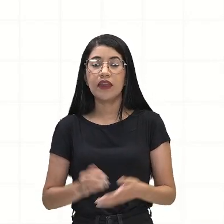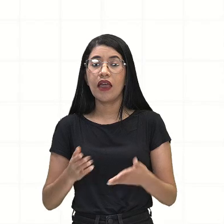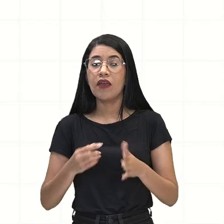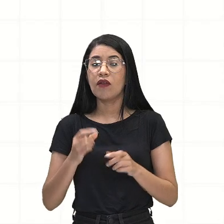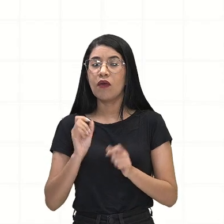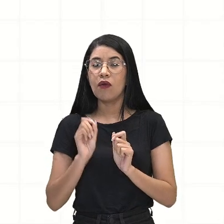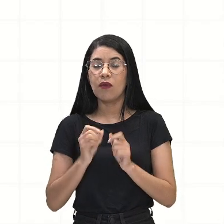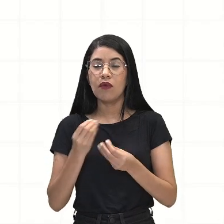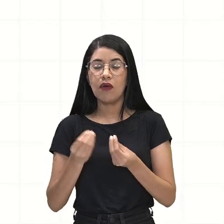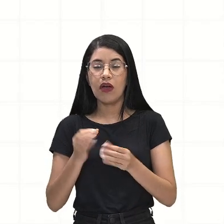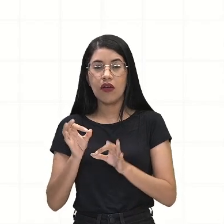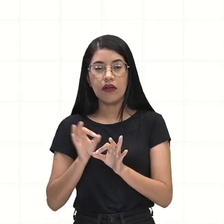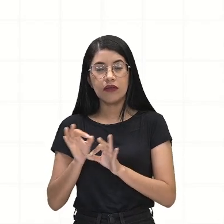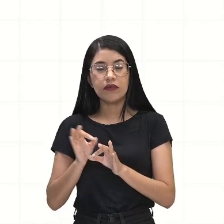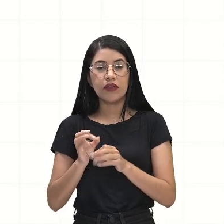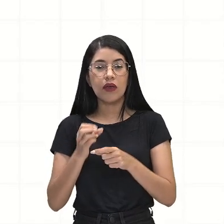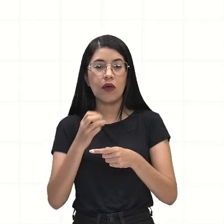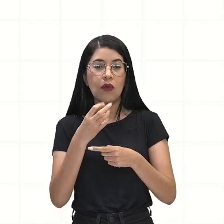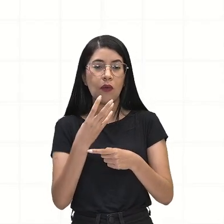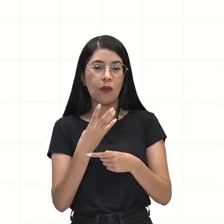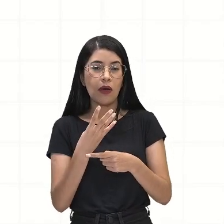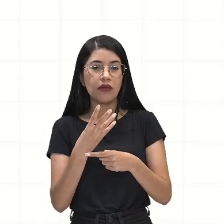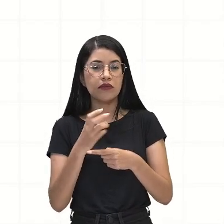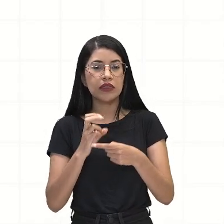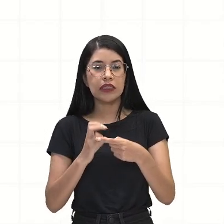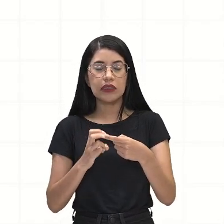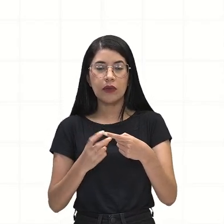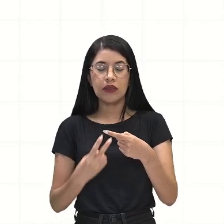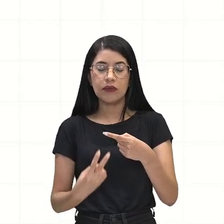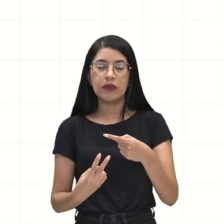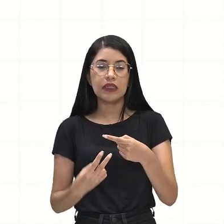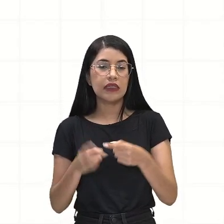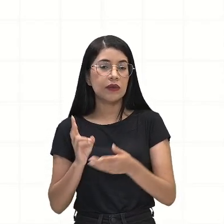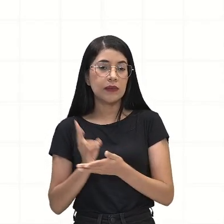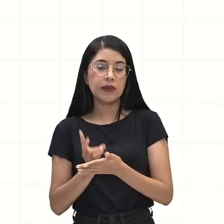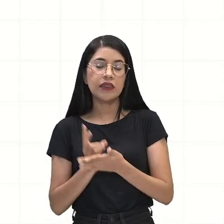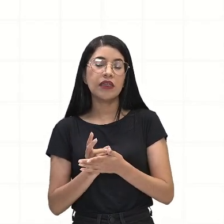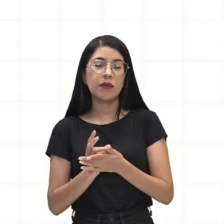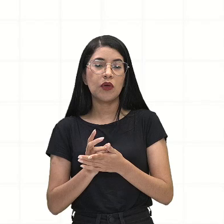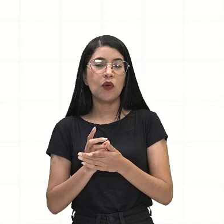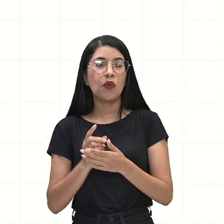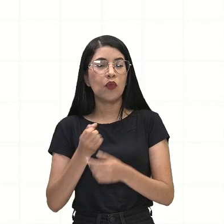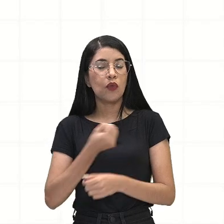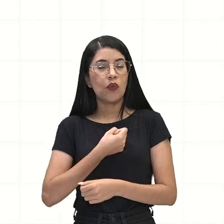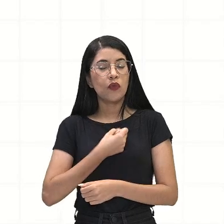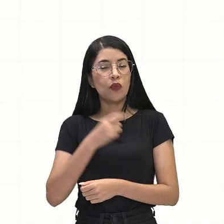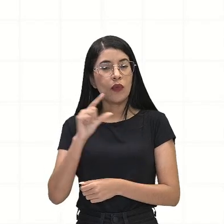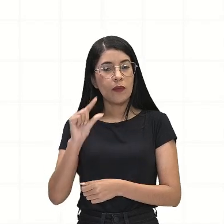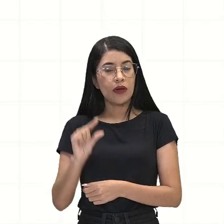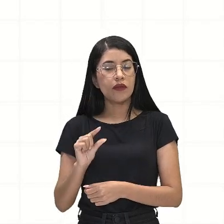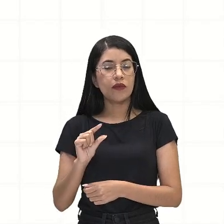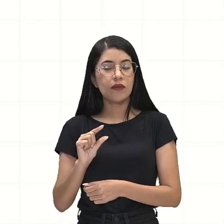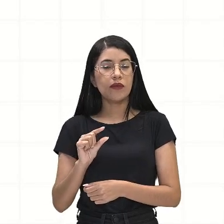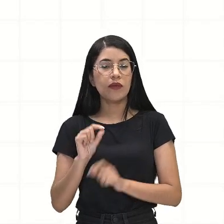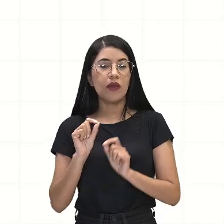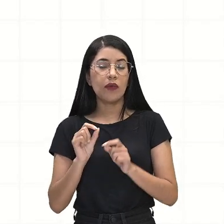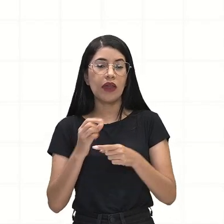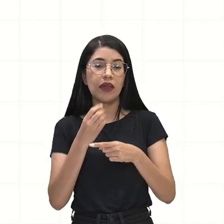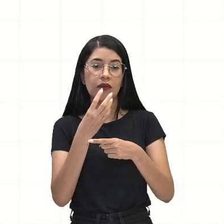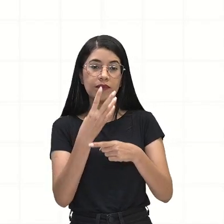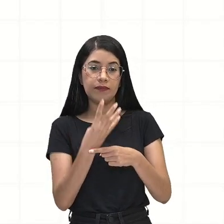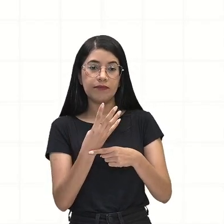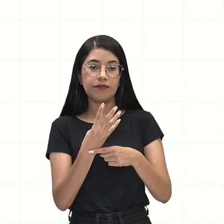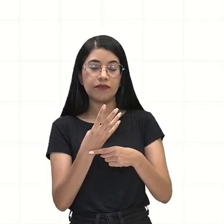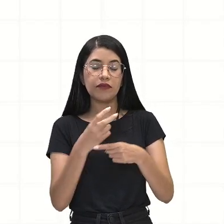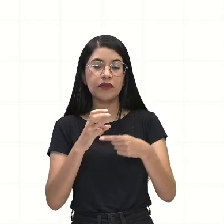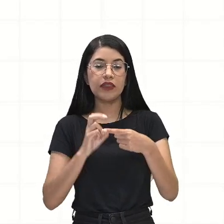sobre 4 ou 4 sobre 52? Sempre o menor, que é o subconjunto, que é esse aqui, vai ser em cima, né?